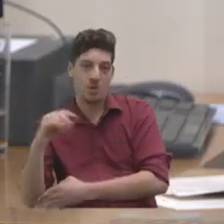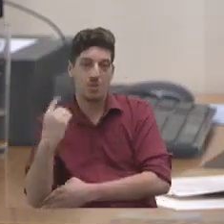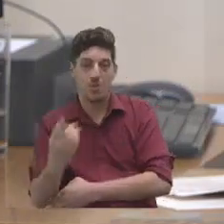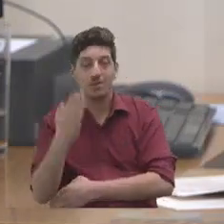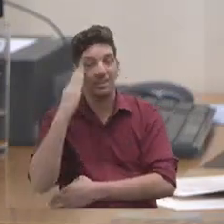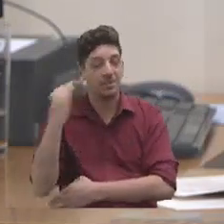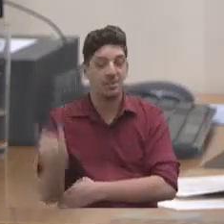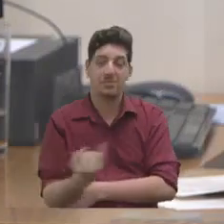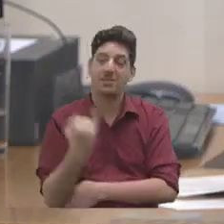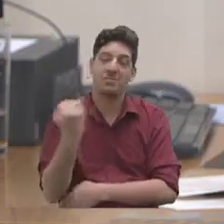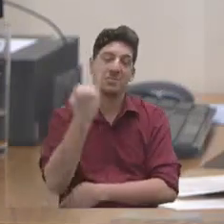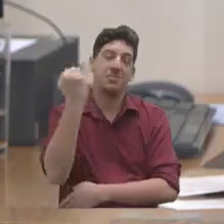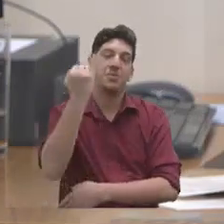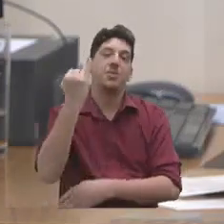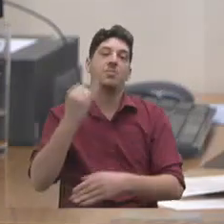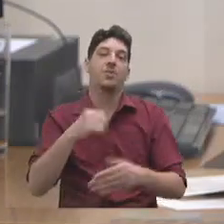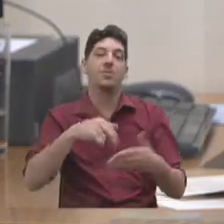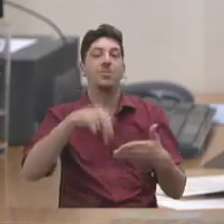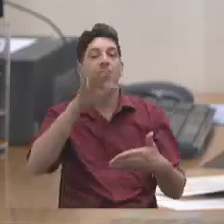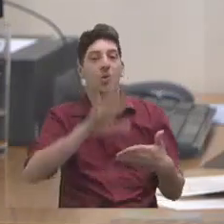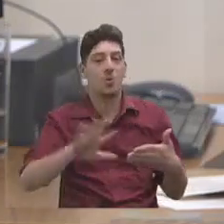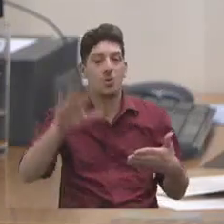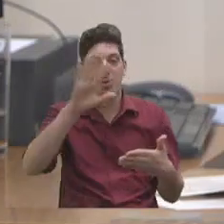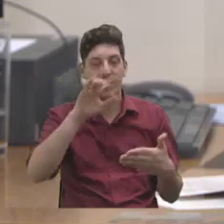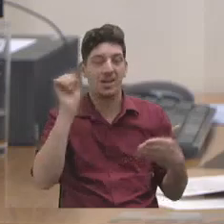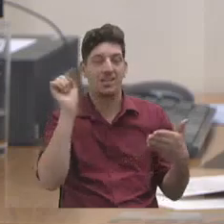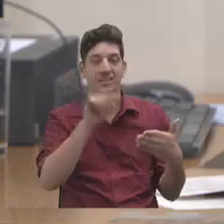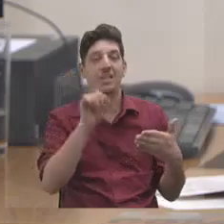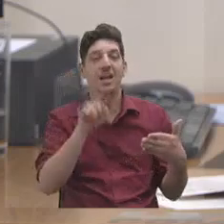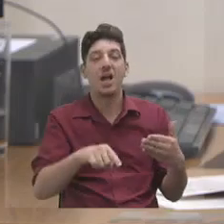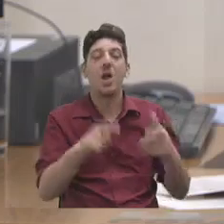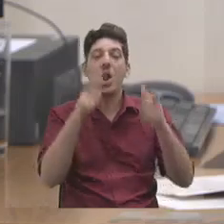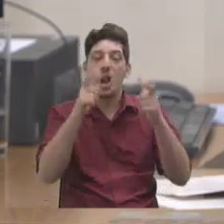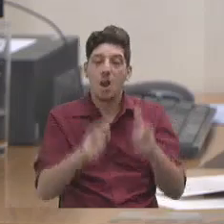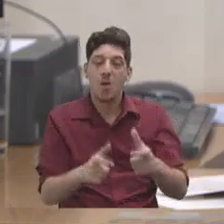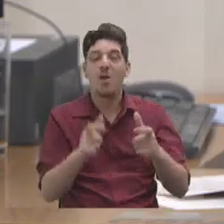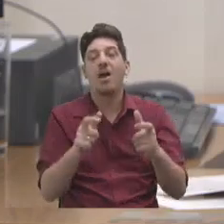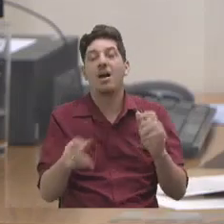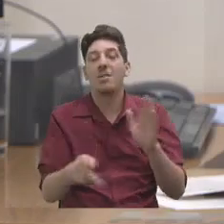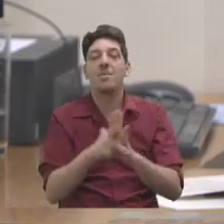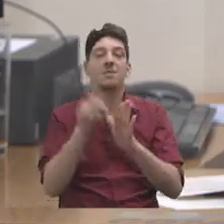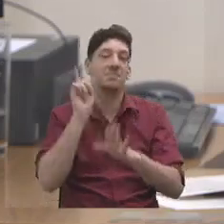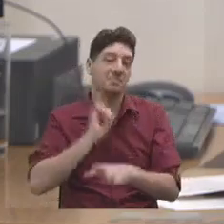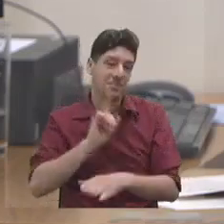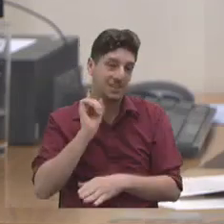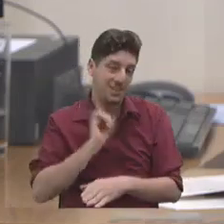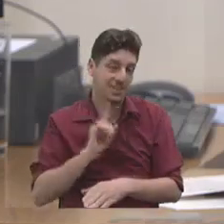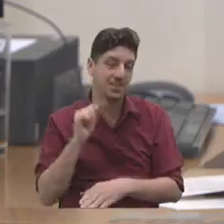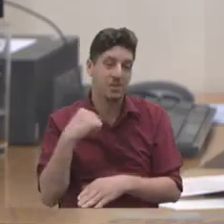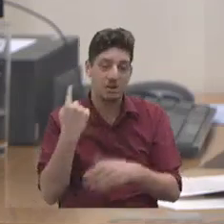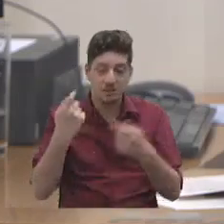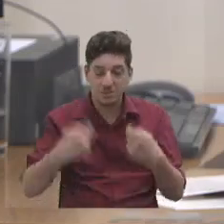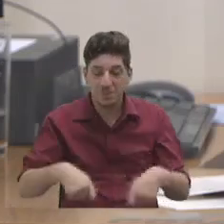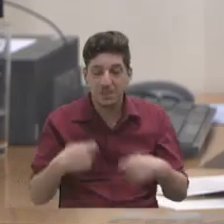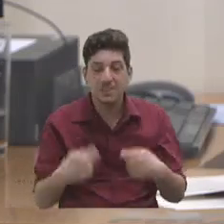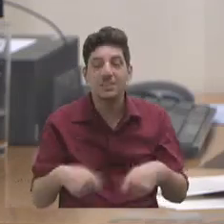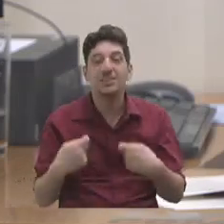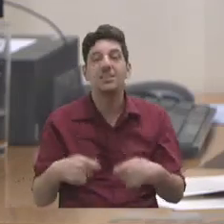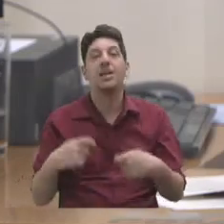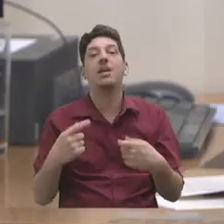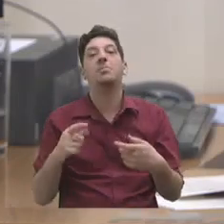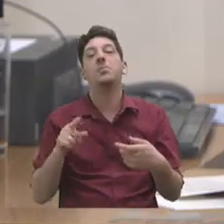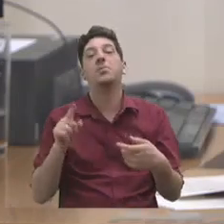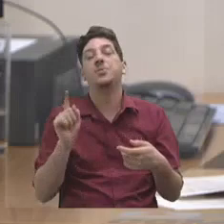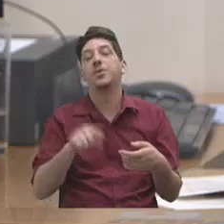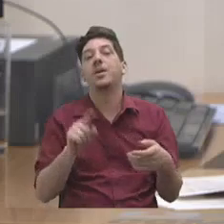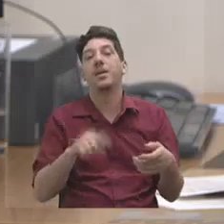suma importância o noroeste é uma região onde é o celeiro a ponta do celeiro de Minas Gerais a gente precisa que essa essa